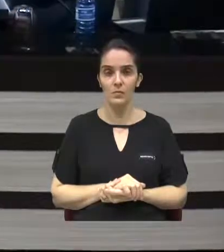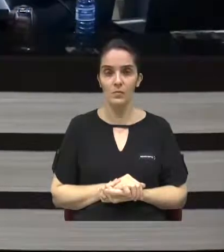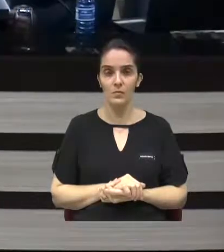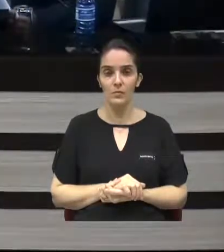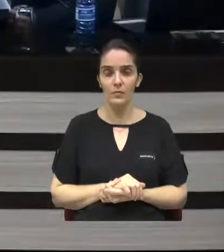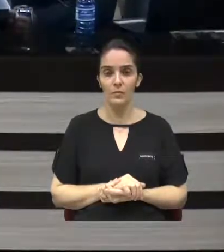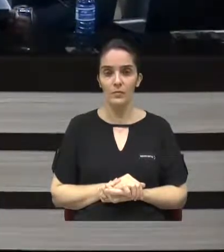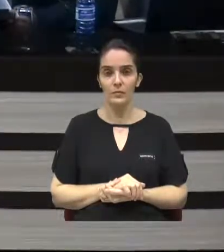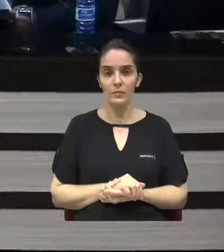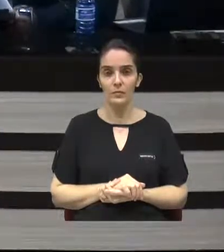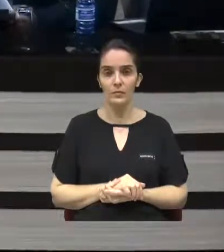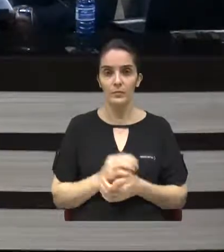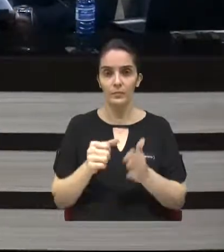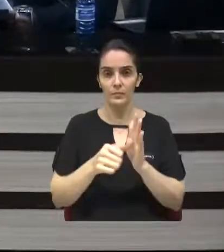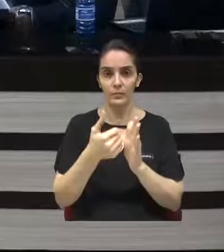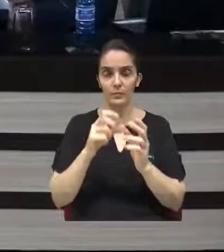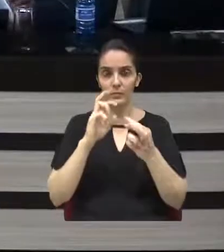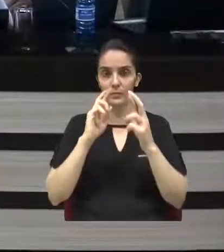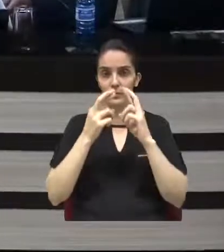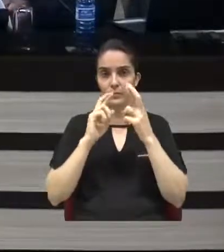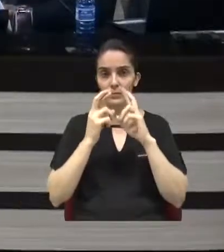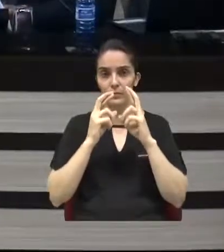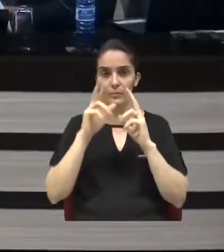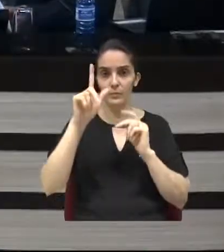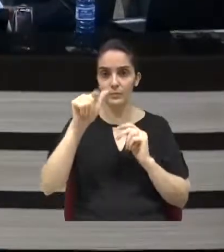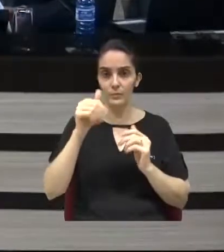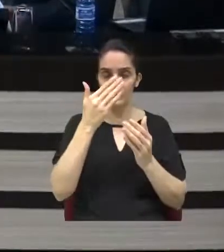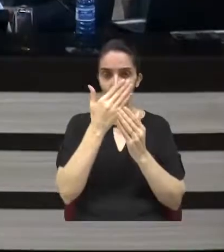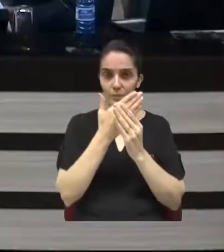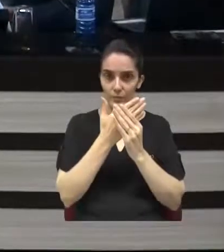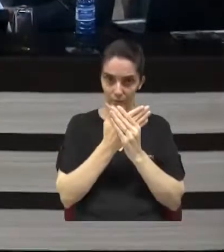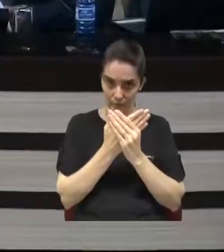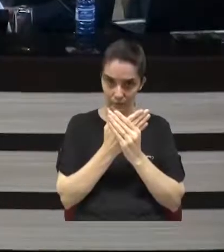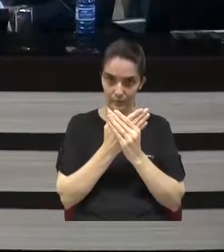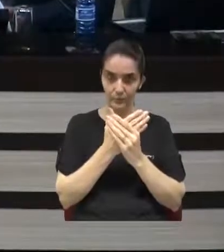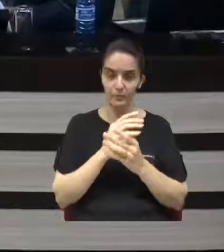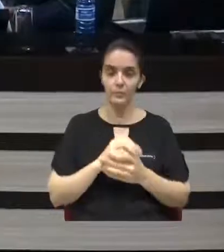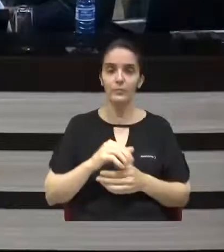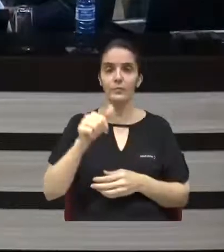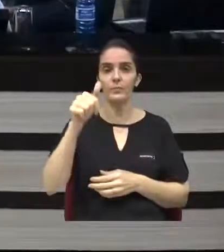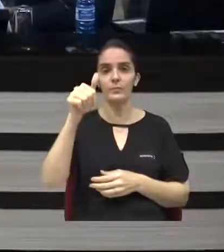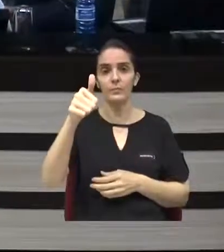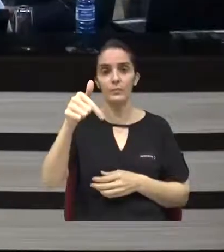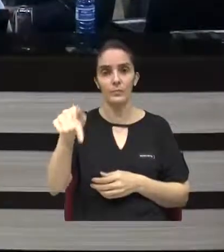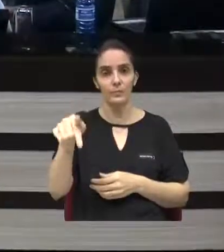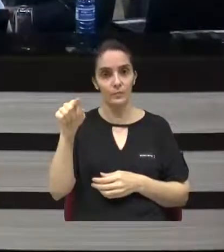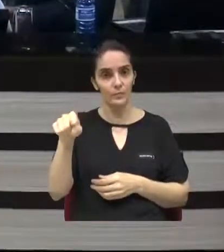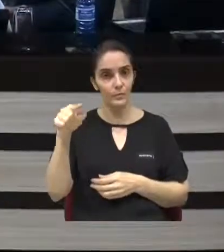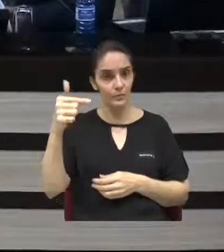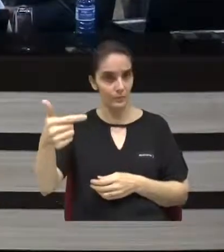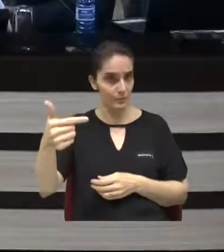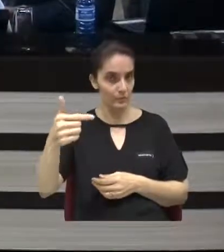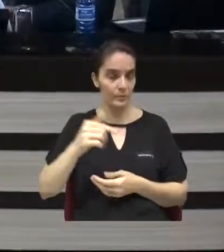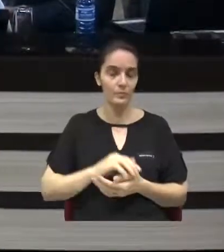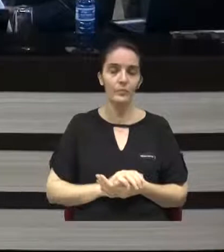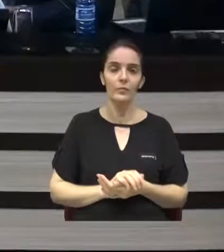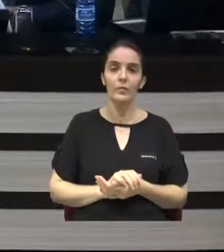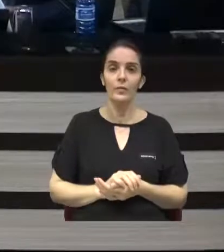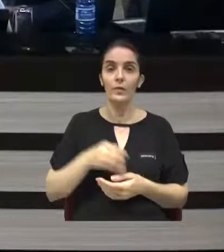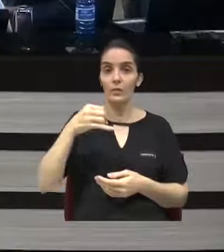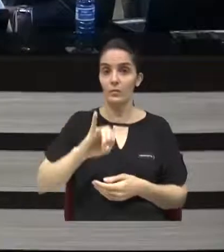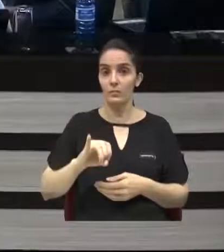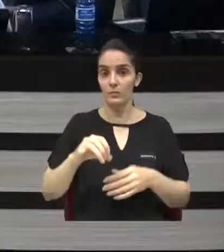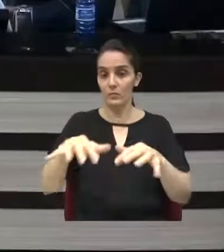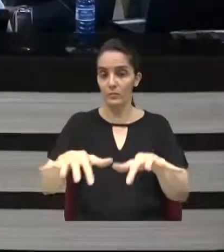na primeira sessão ordinária seguinte ao protocolo desta. 17.2. acolhida pelo plenário, seja